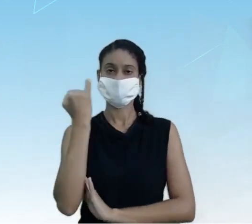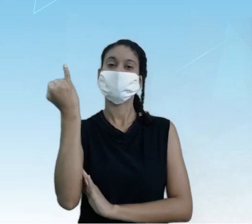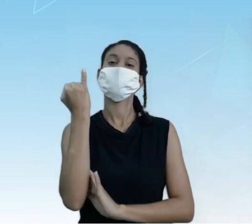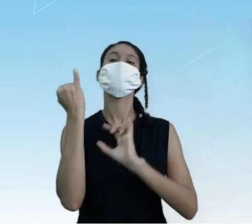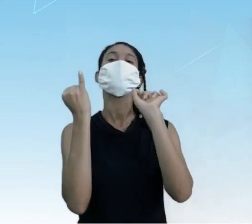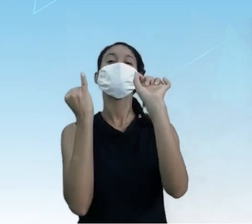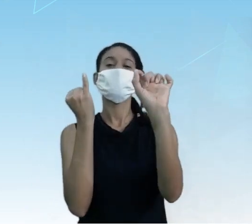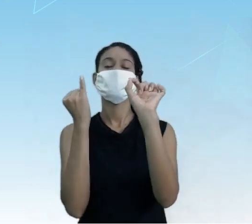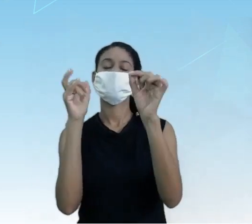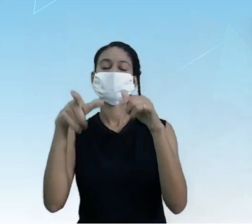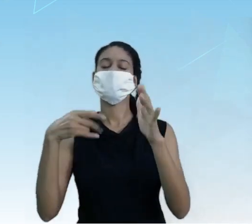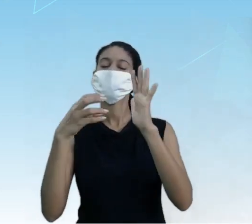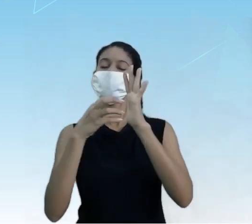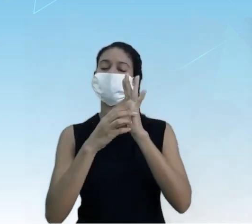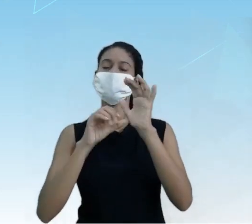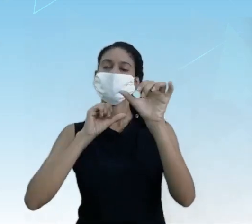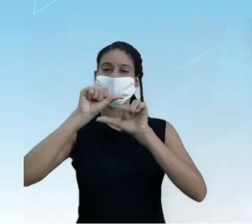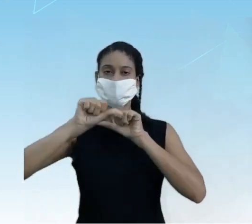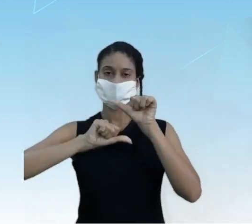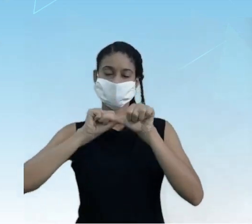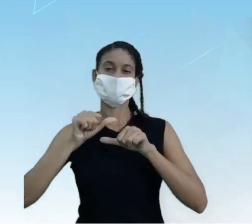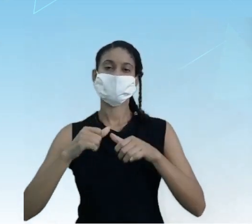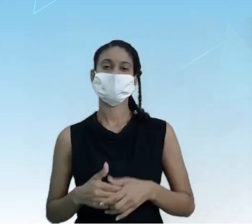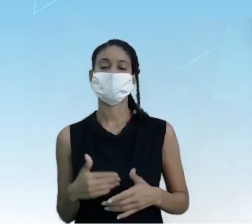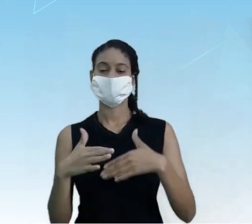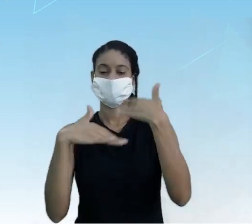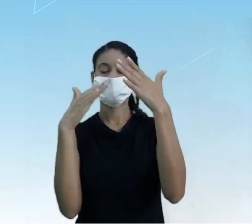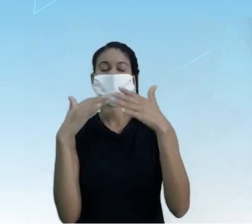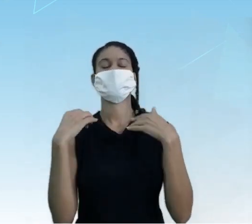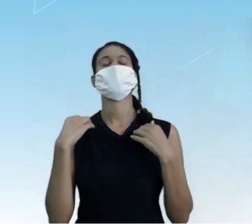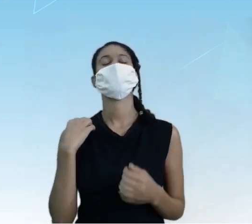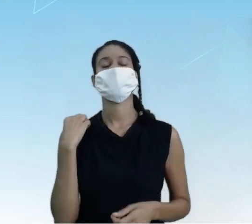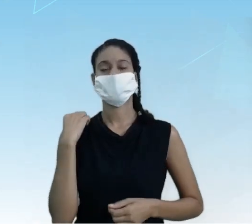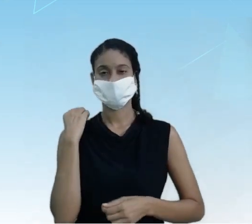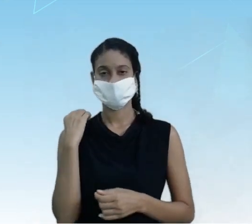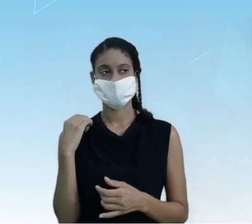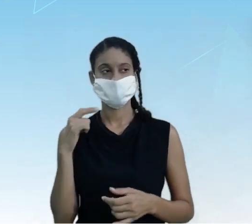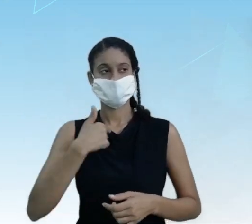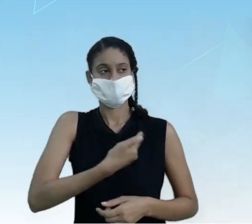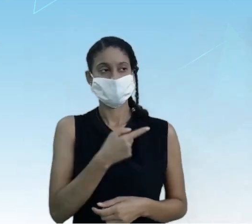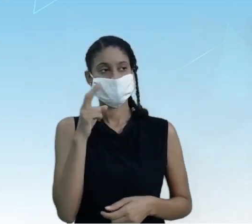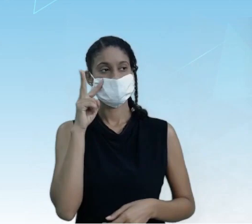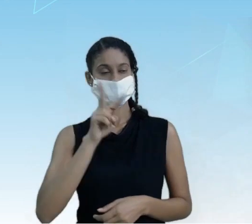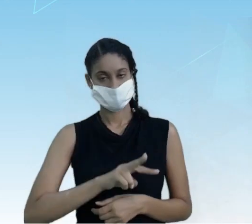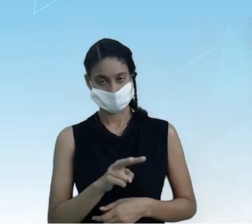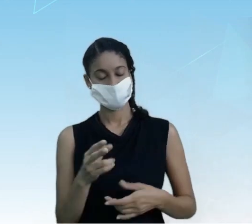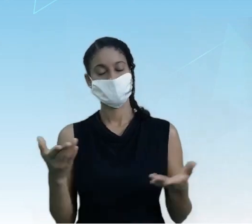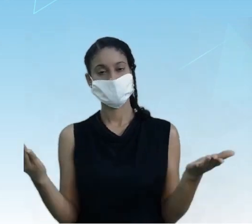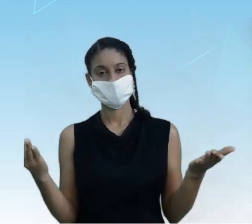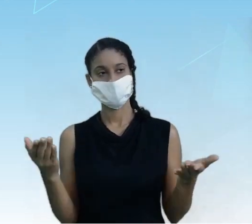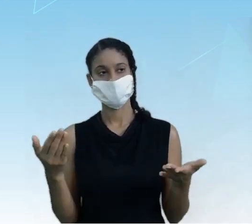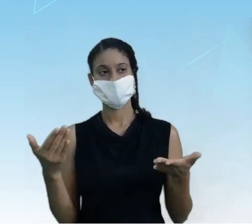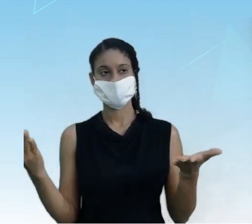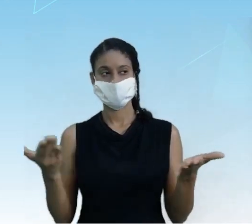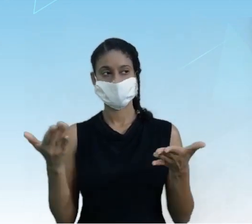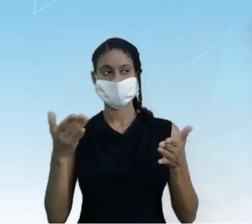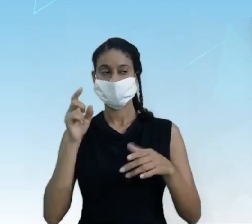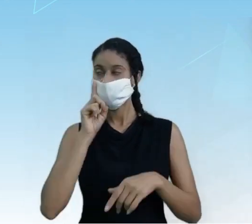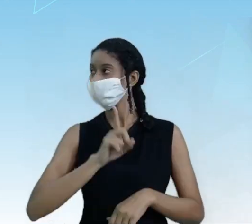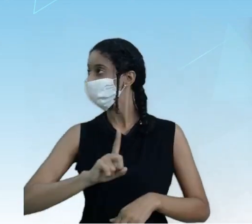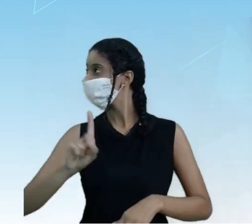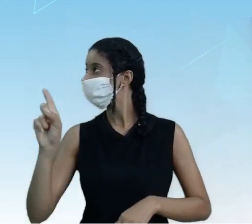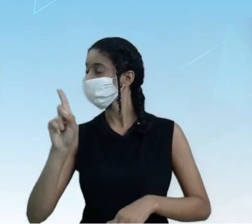ser simbólica, ela muda e evolui com o tempo, e é isso que a gente vai ver aí na passagem.